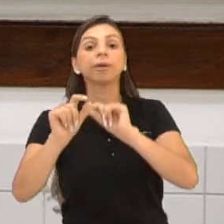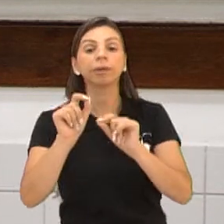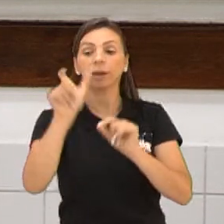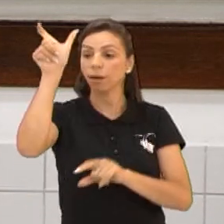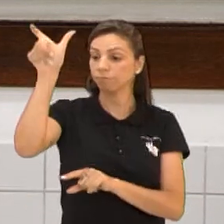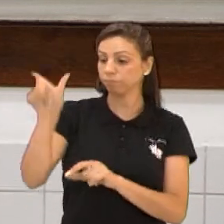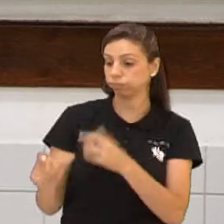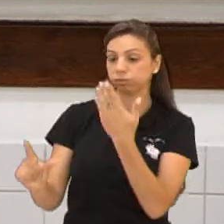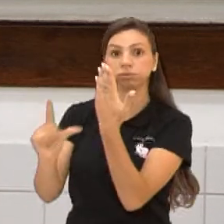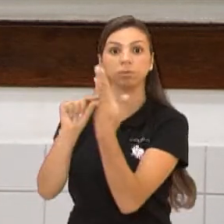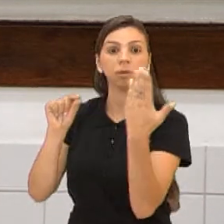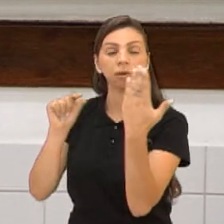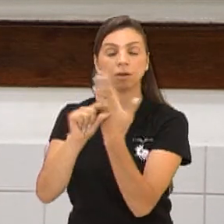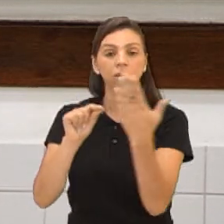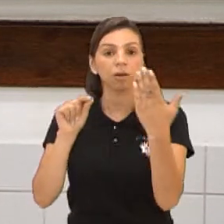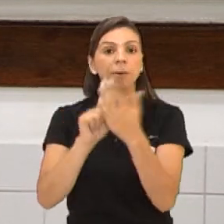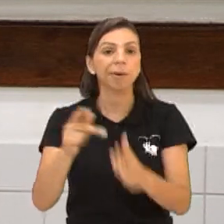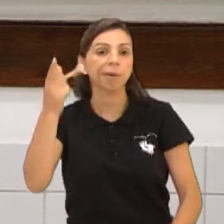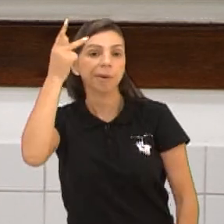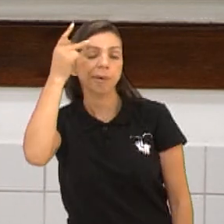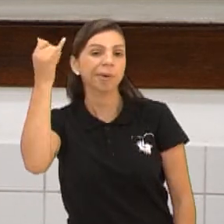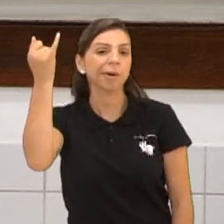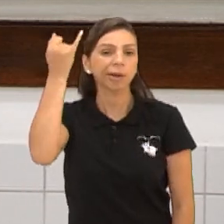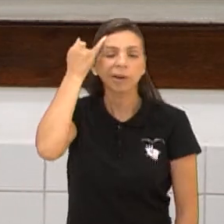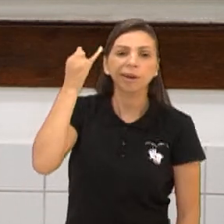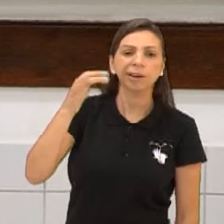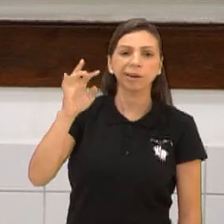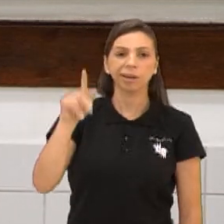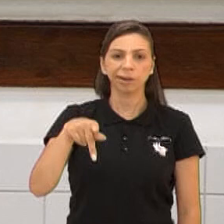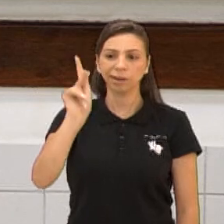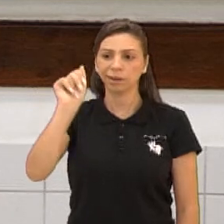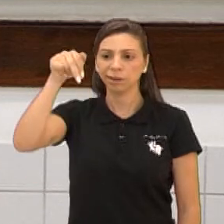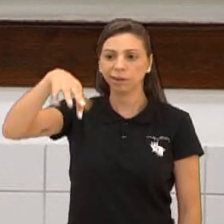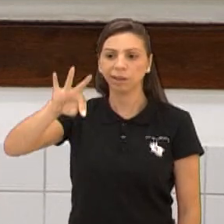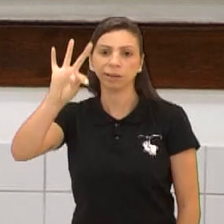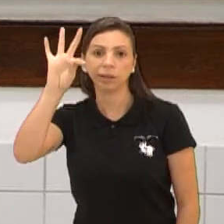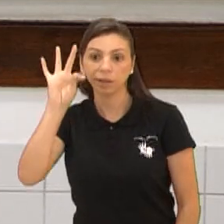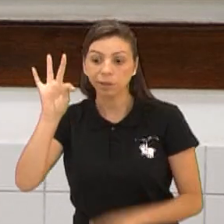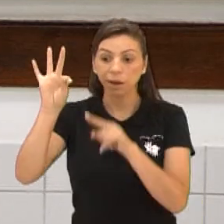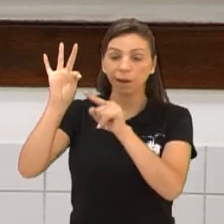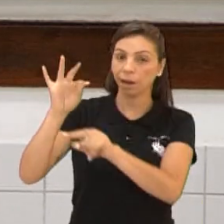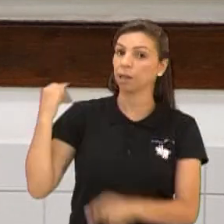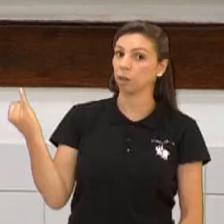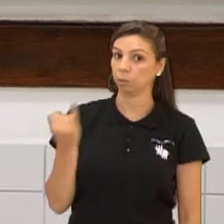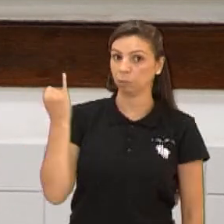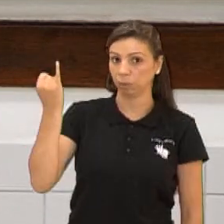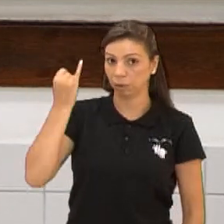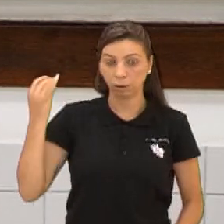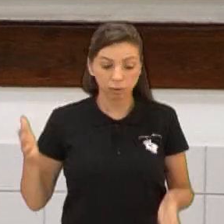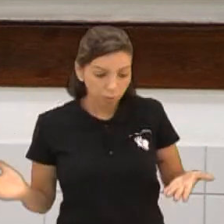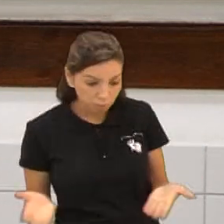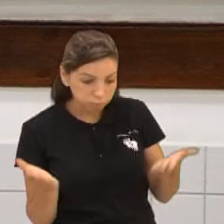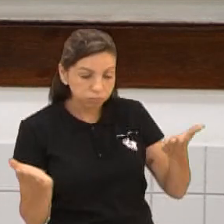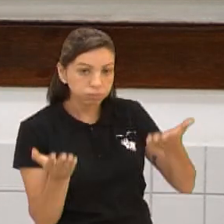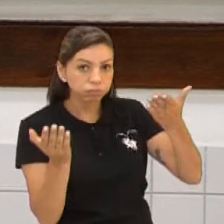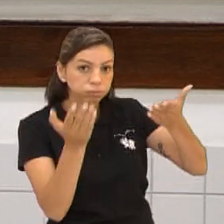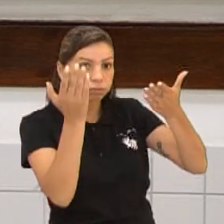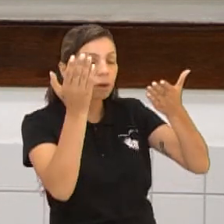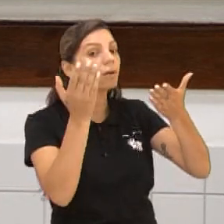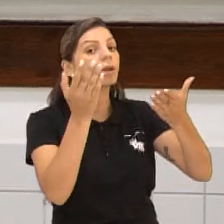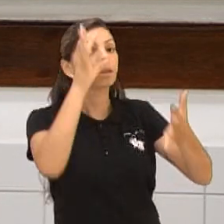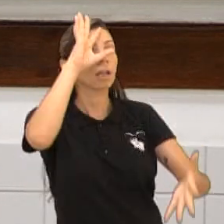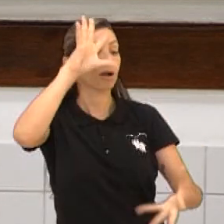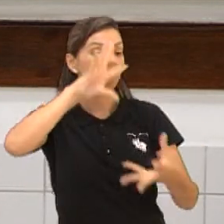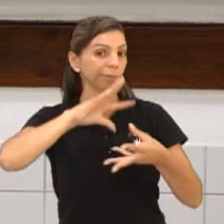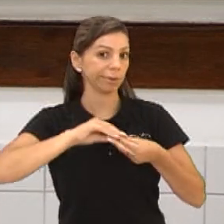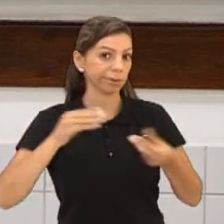os nossos muito importante e que com certeza contribui para o nosso pensamento atual EA lógica também